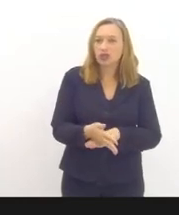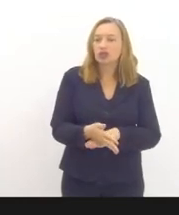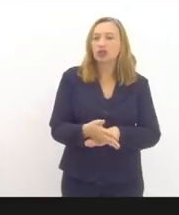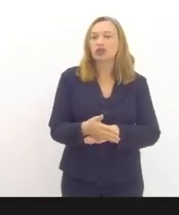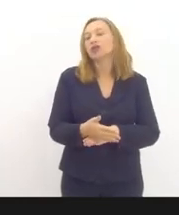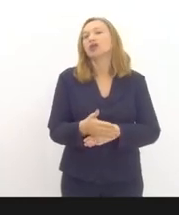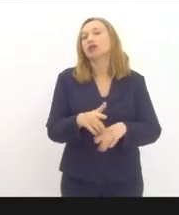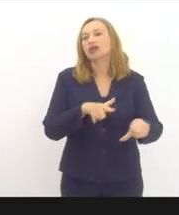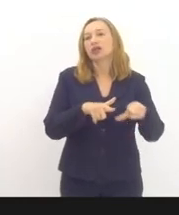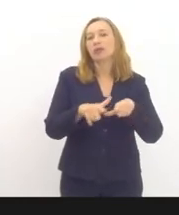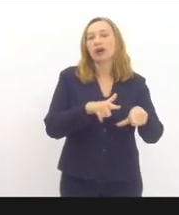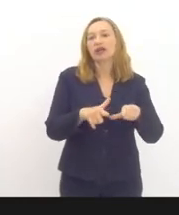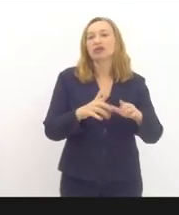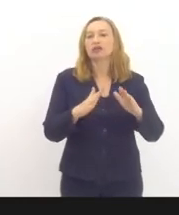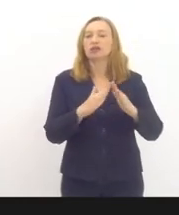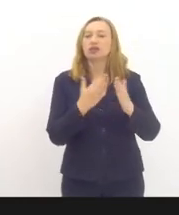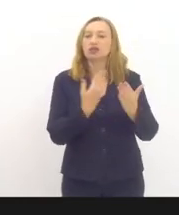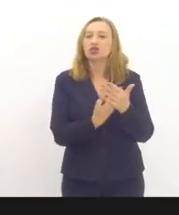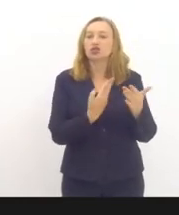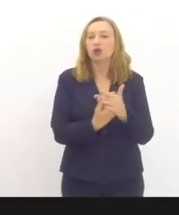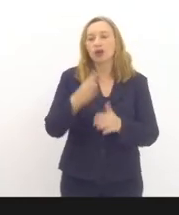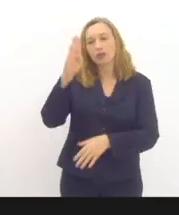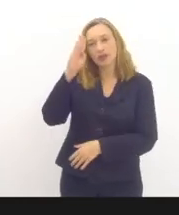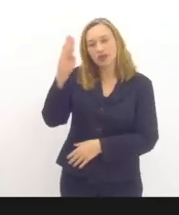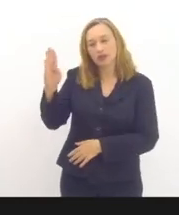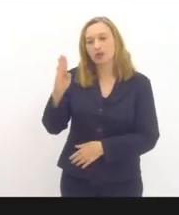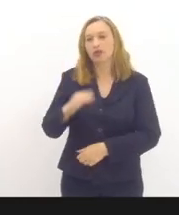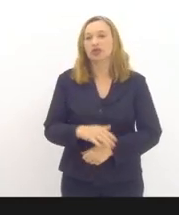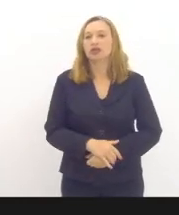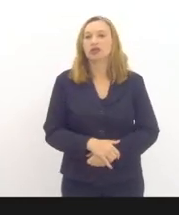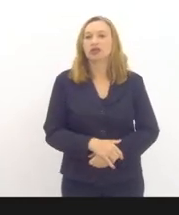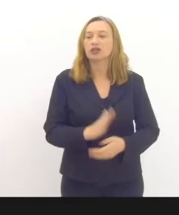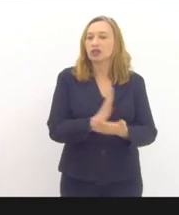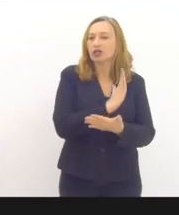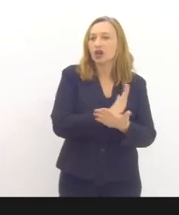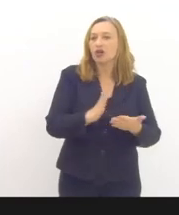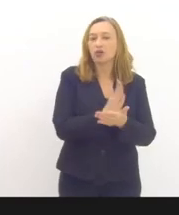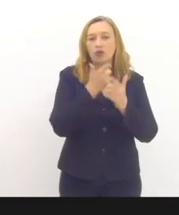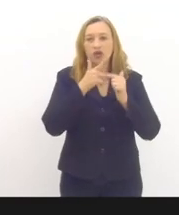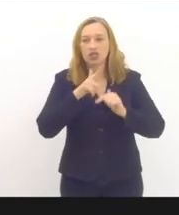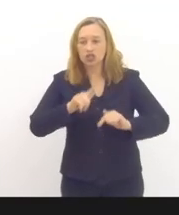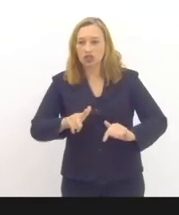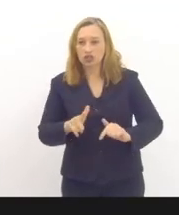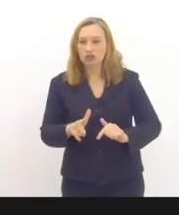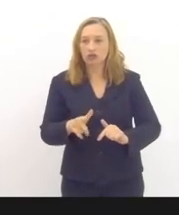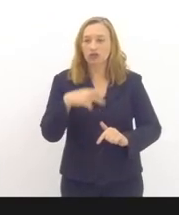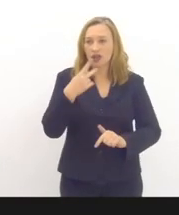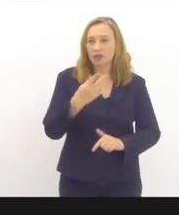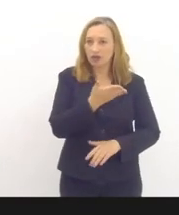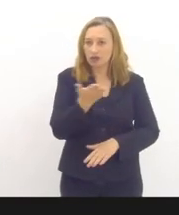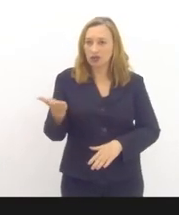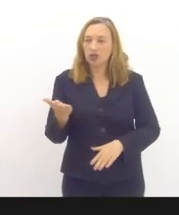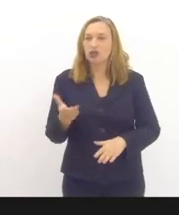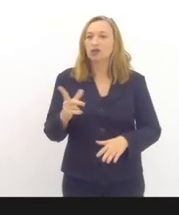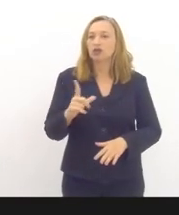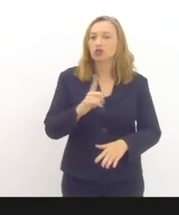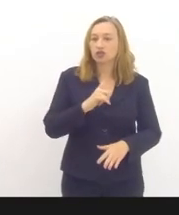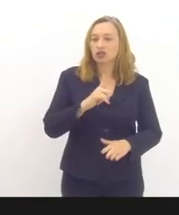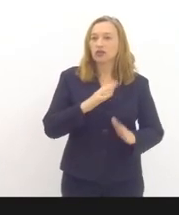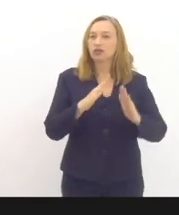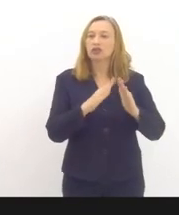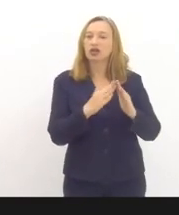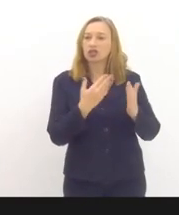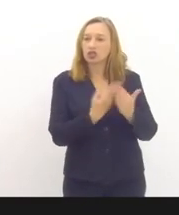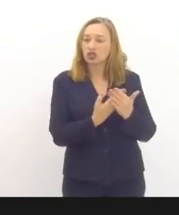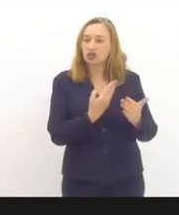nas unidades escolares, principalmente em algumas línguas que eu vou mencionar para vocês. Hoje nós temos, então, na rede,